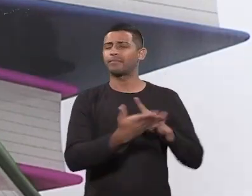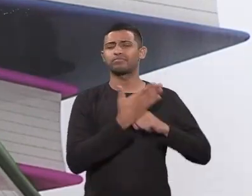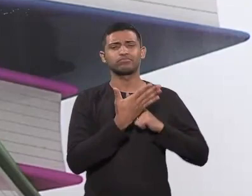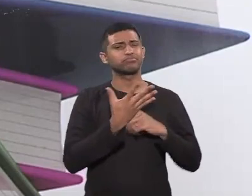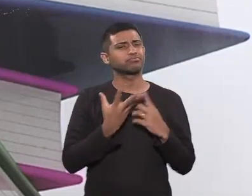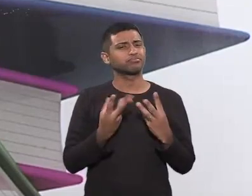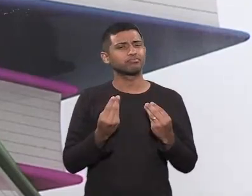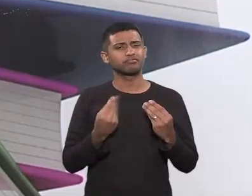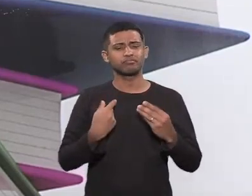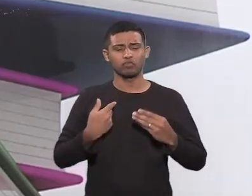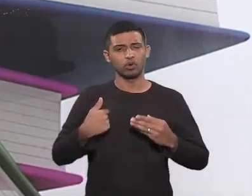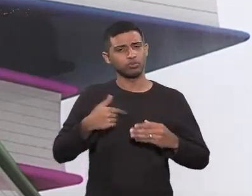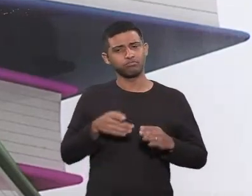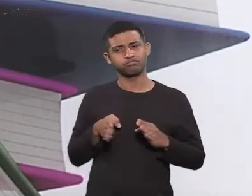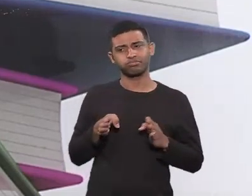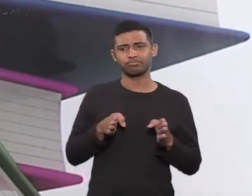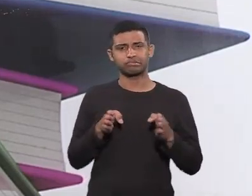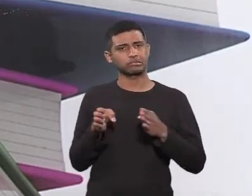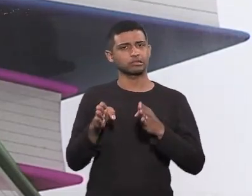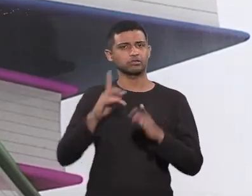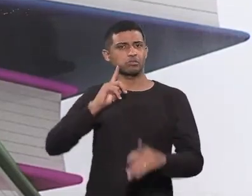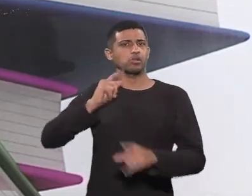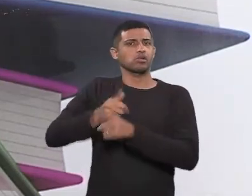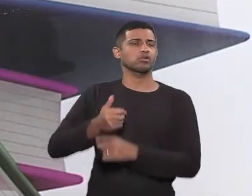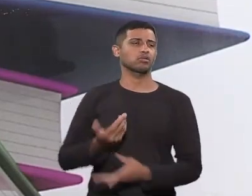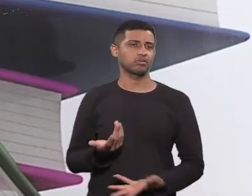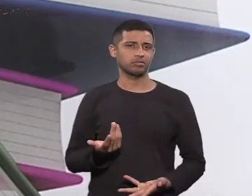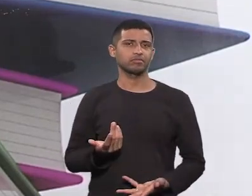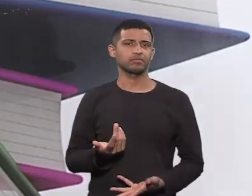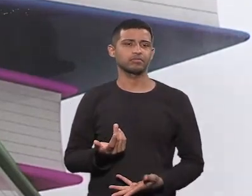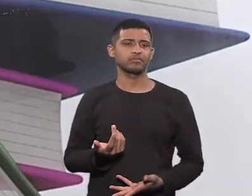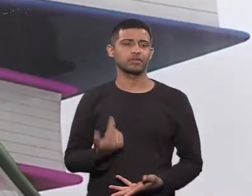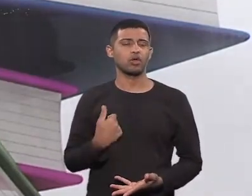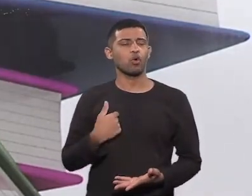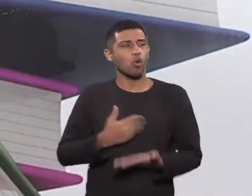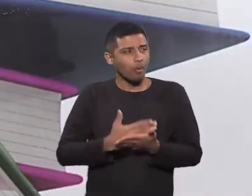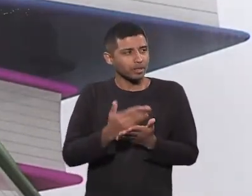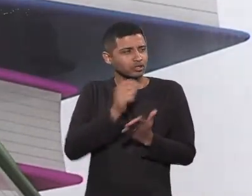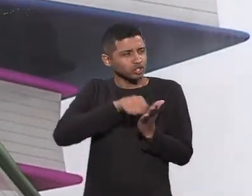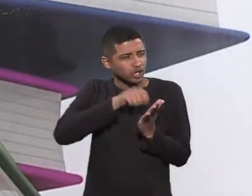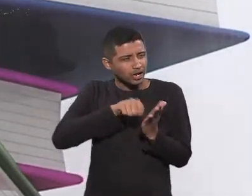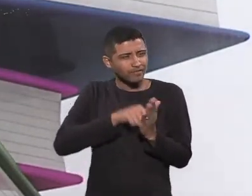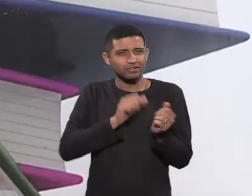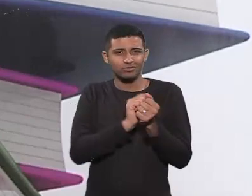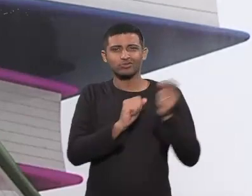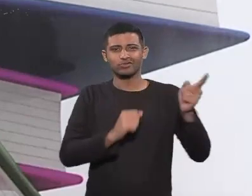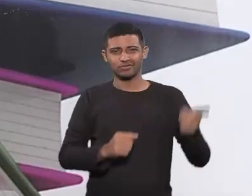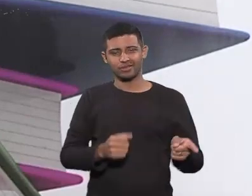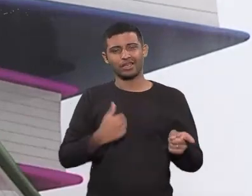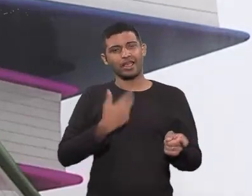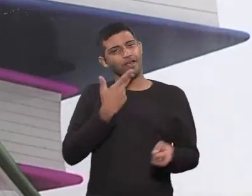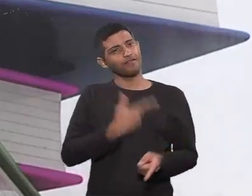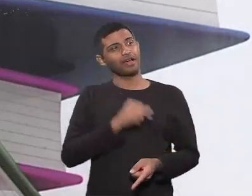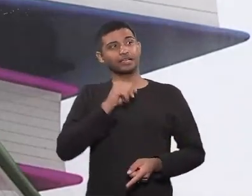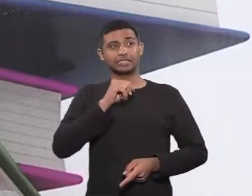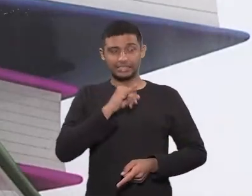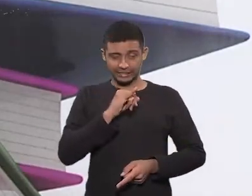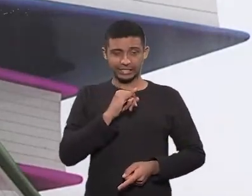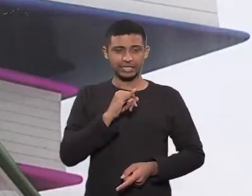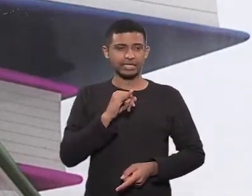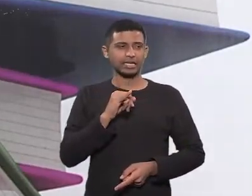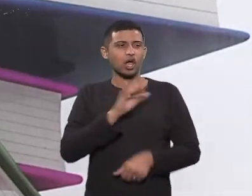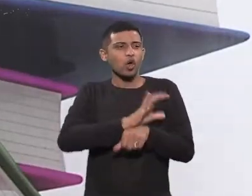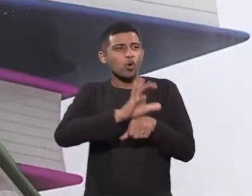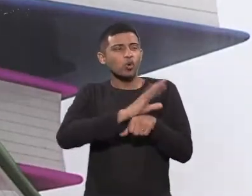ajudou muito nesse caminhar, né? Eu comecei a escrever com ela e eu digo para ela que se eu soubesse que